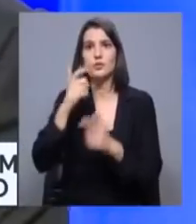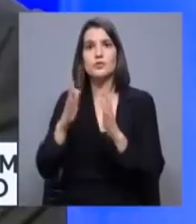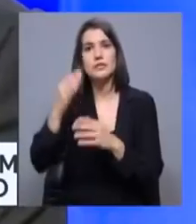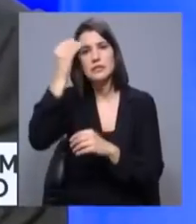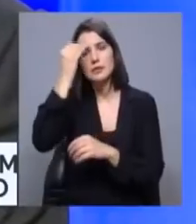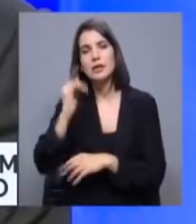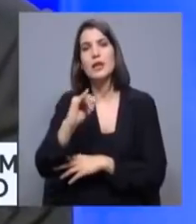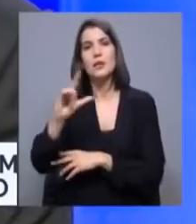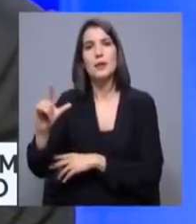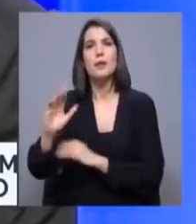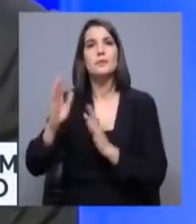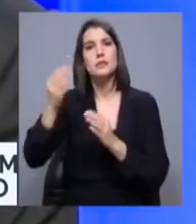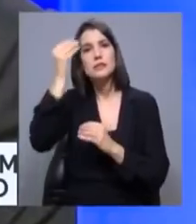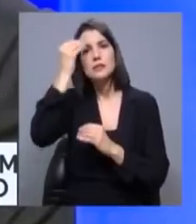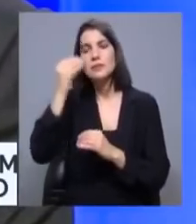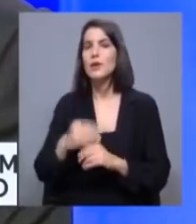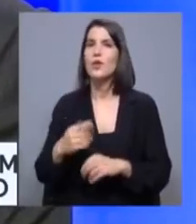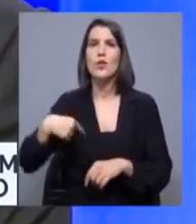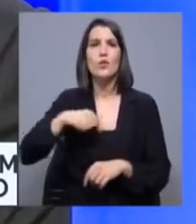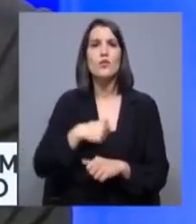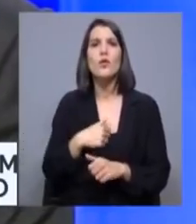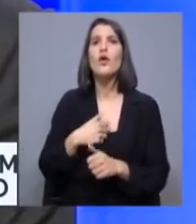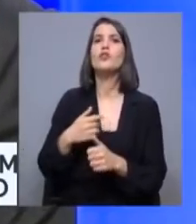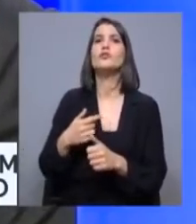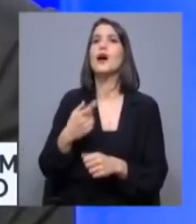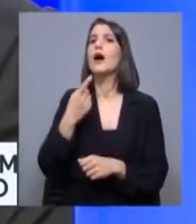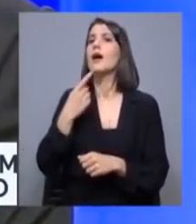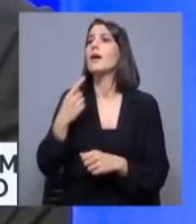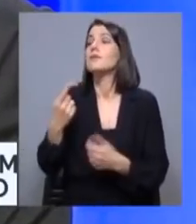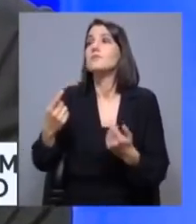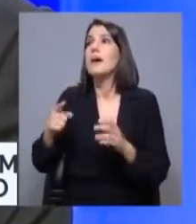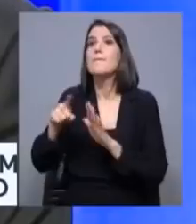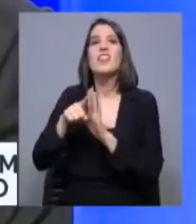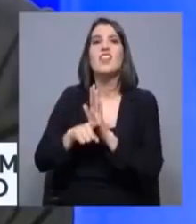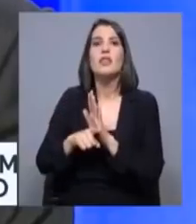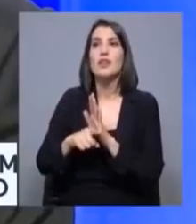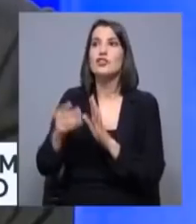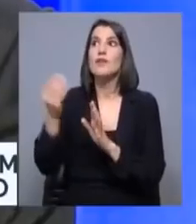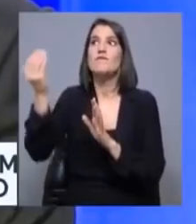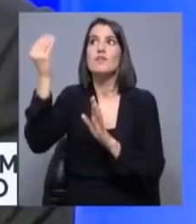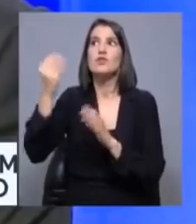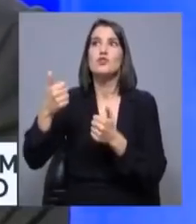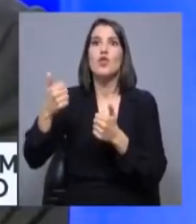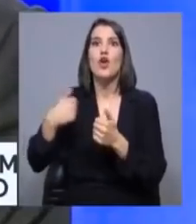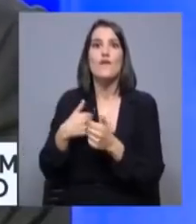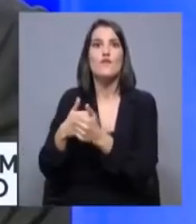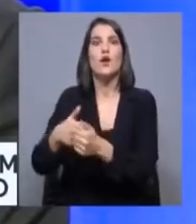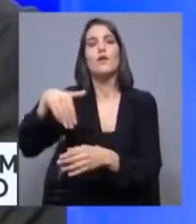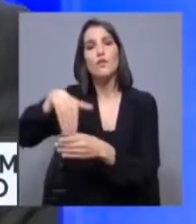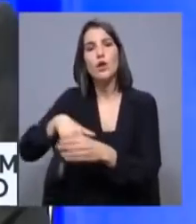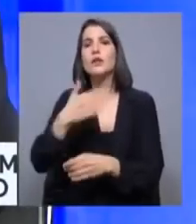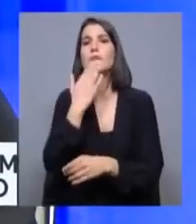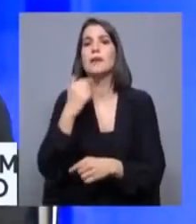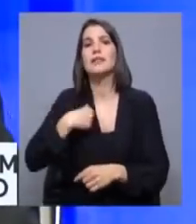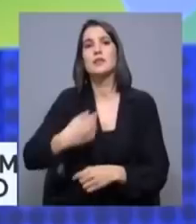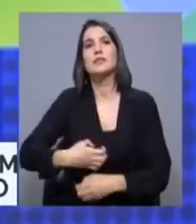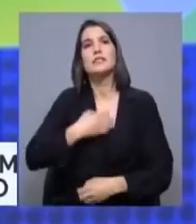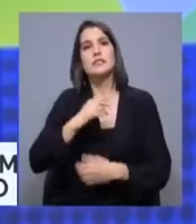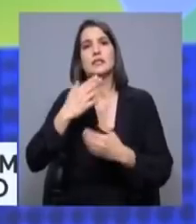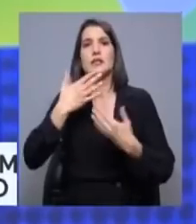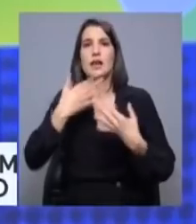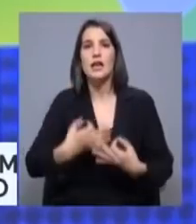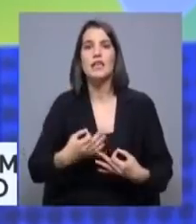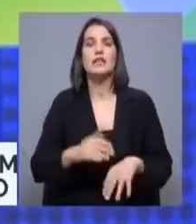saber se alguém sabe o grau e tem que conhecer nunca fomos atrás de vírus populares com a produzimos sempre votantes têm a morrer o que achamos que funciona já